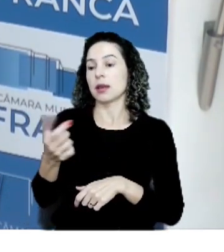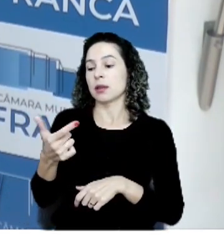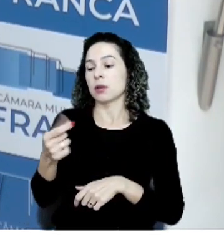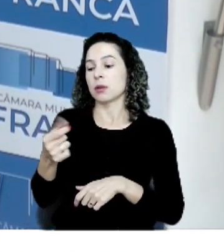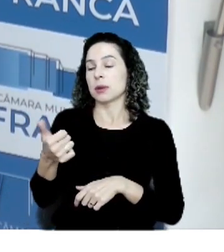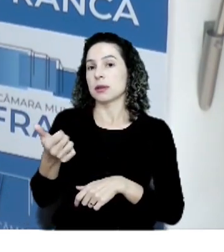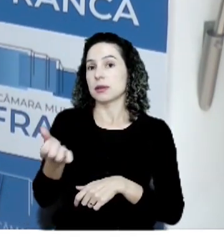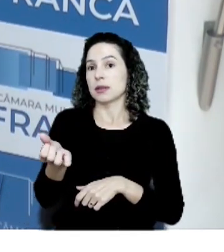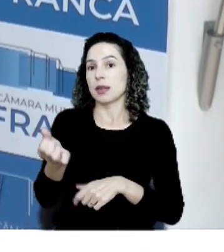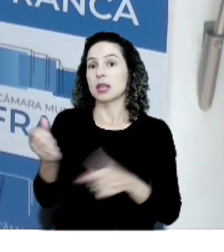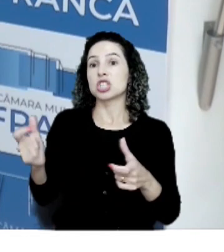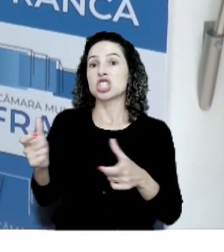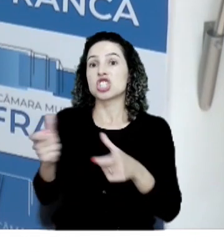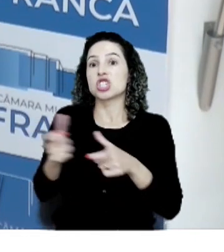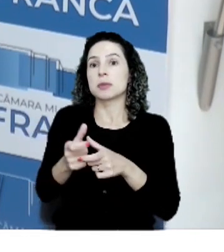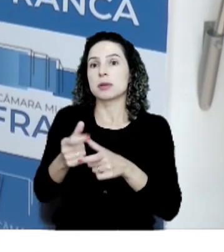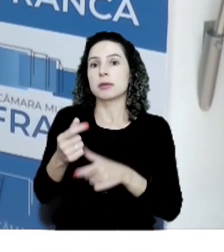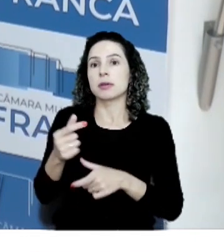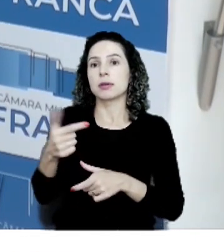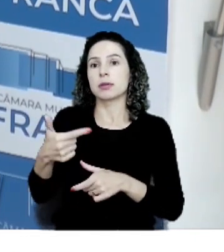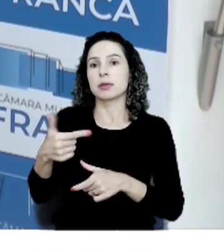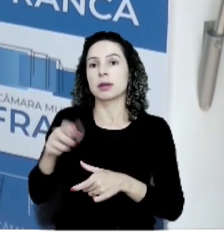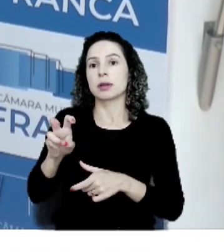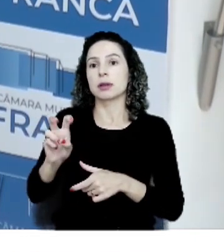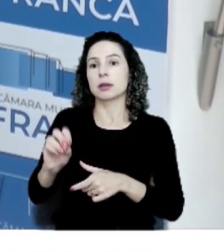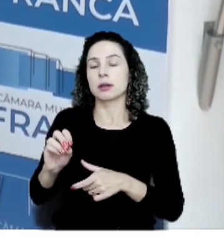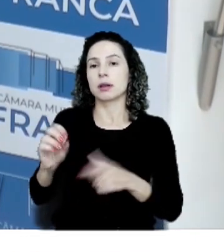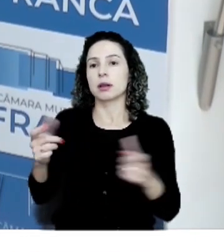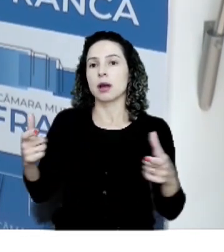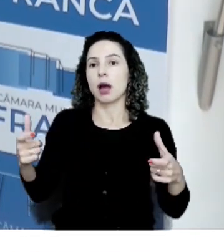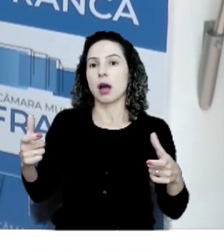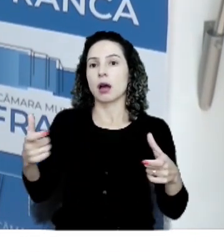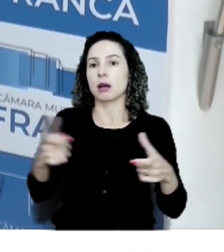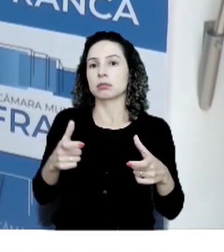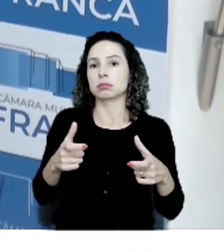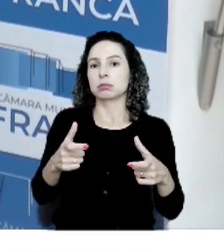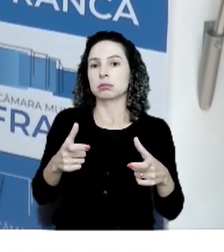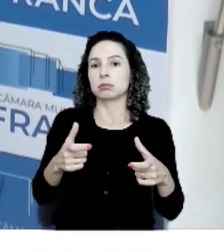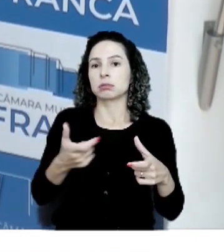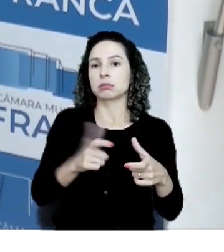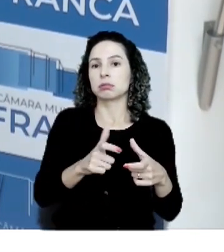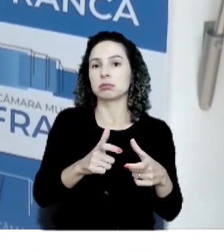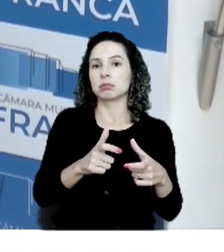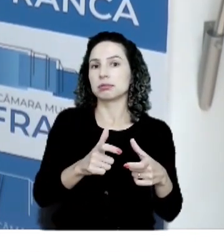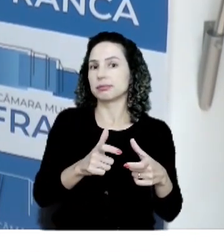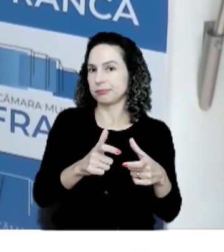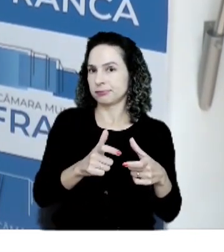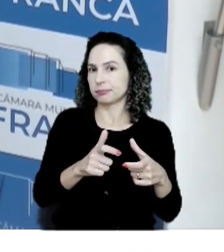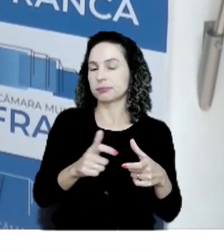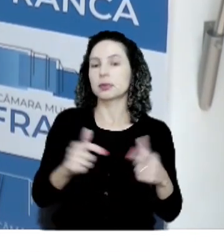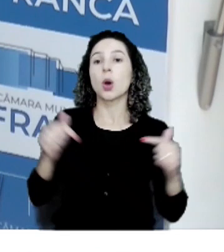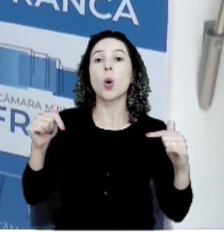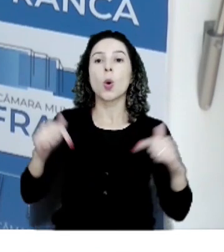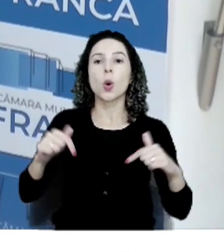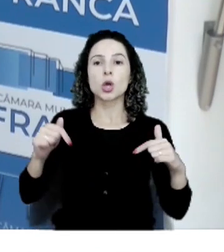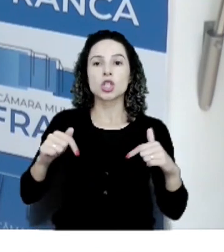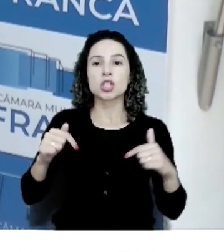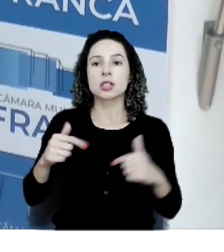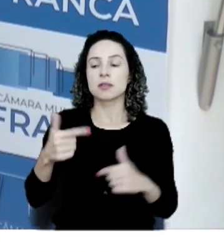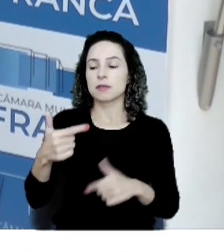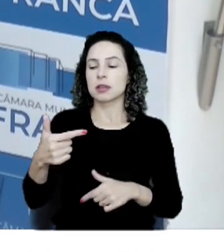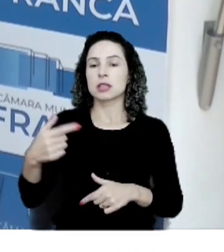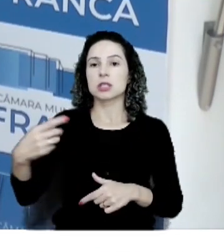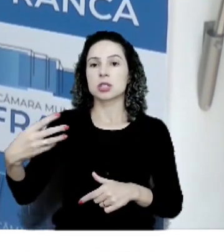2016 foi para 250, então há uma queda. Nós temos hoje